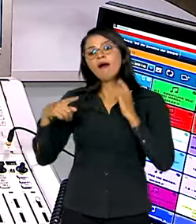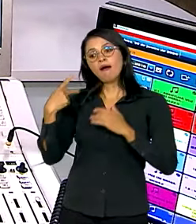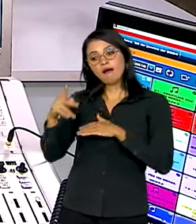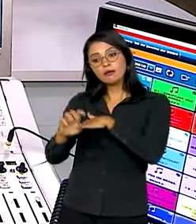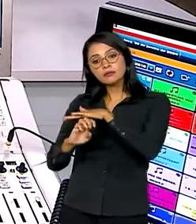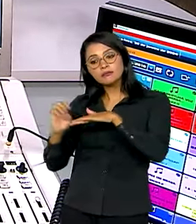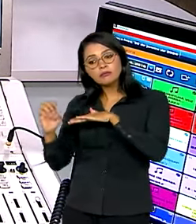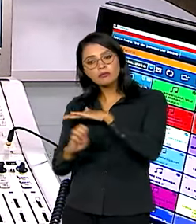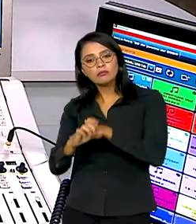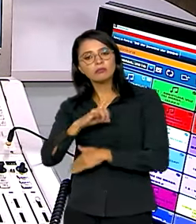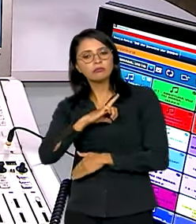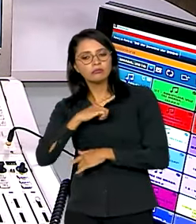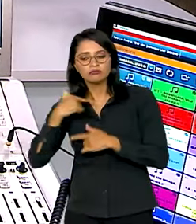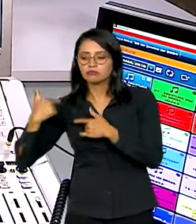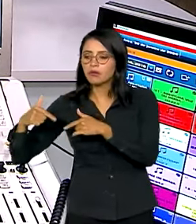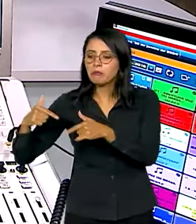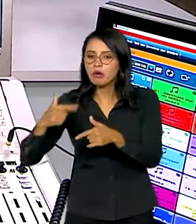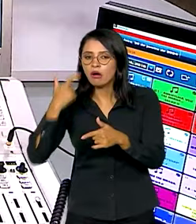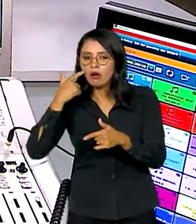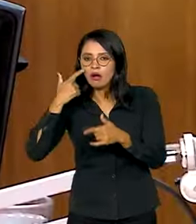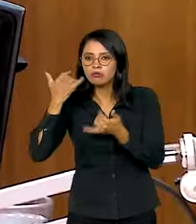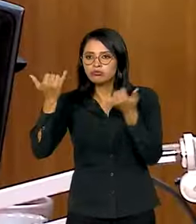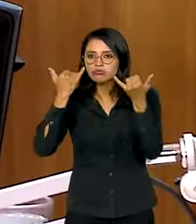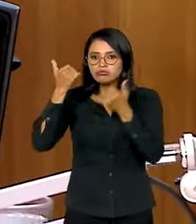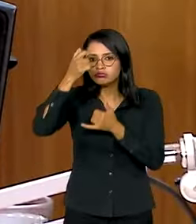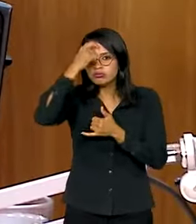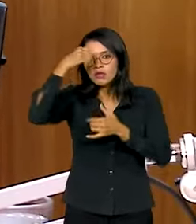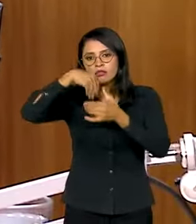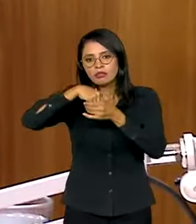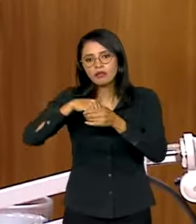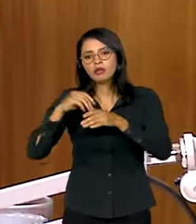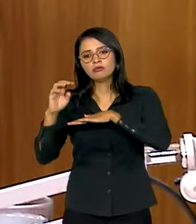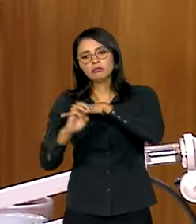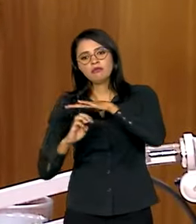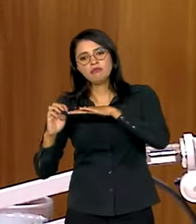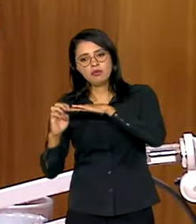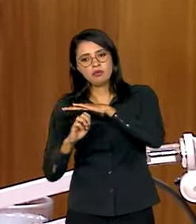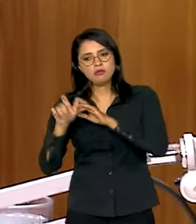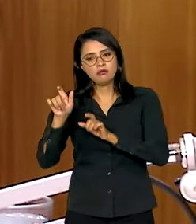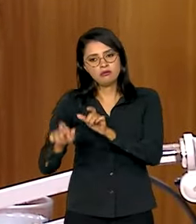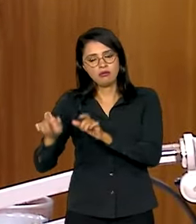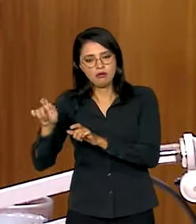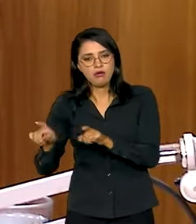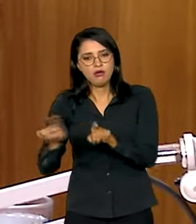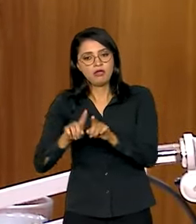empresas tenham um trabalho de conscientização para dentro da própria empresa